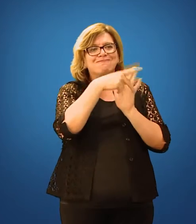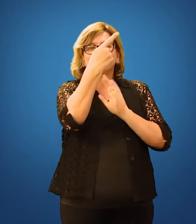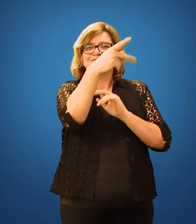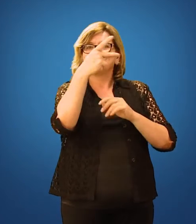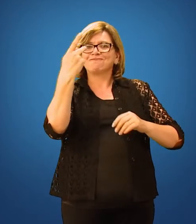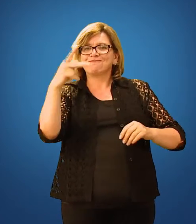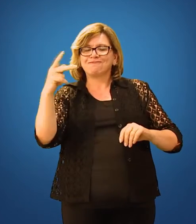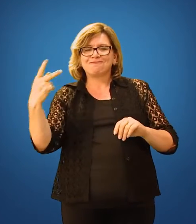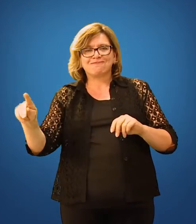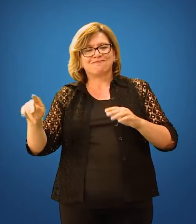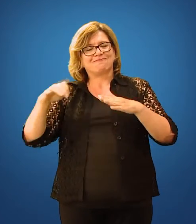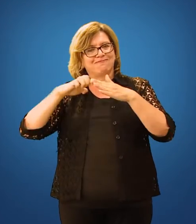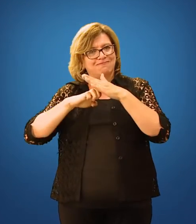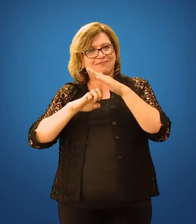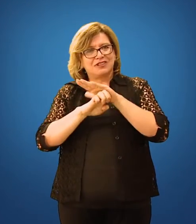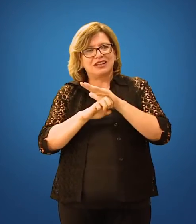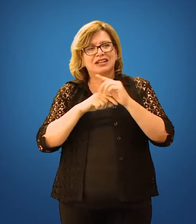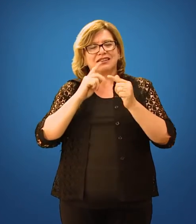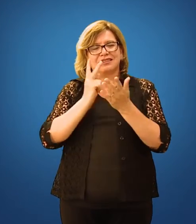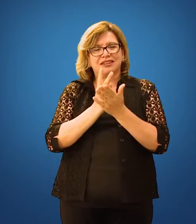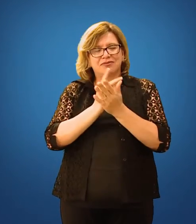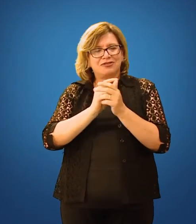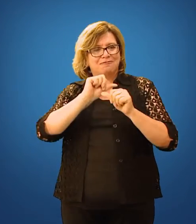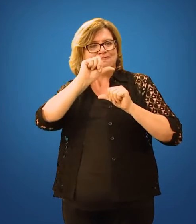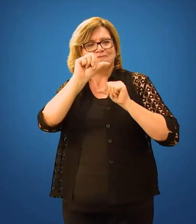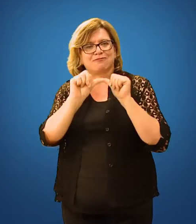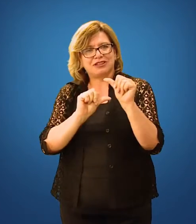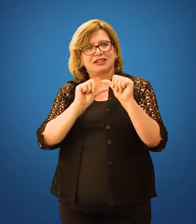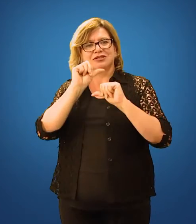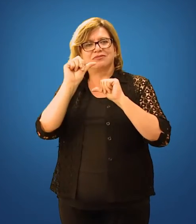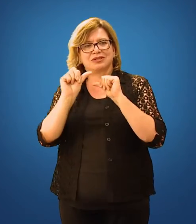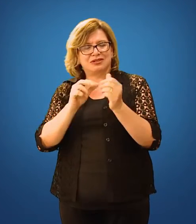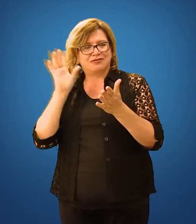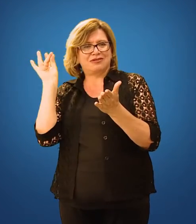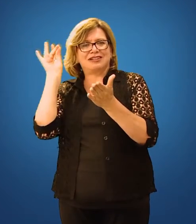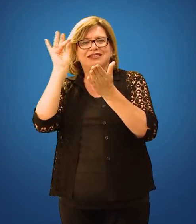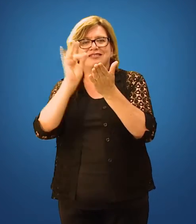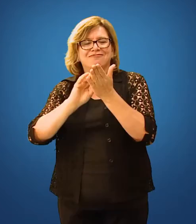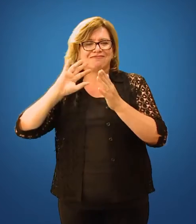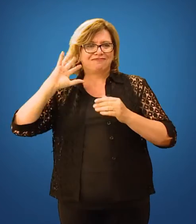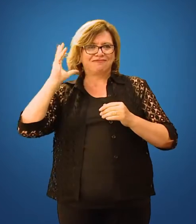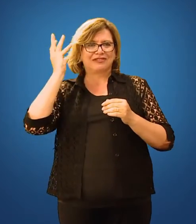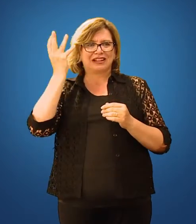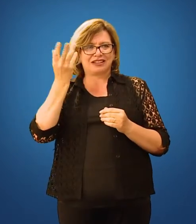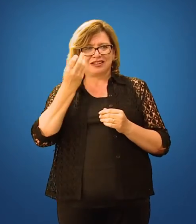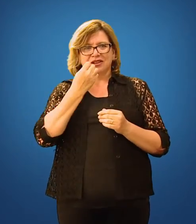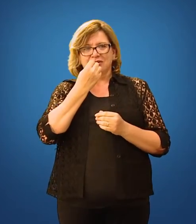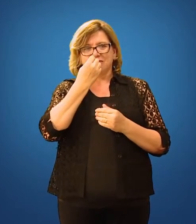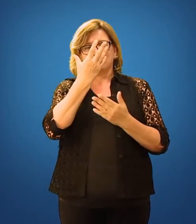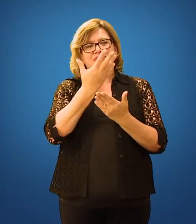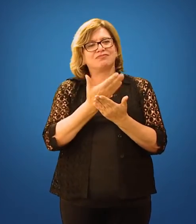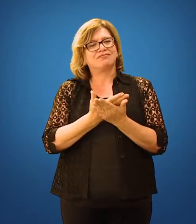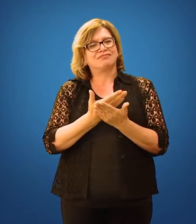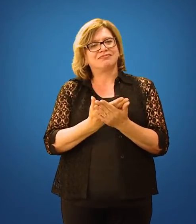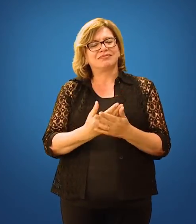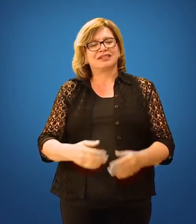dela, você vai reelaborar constantemente de acordo com cada situação, de acordo com cada aluno. Bons estudos!